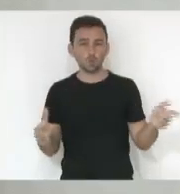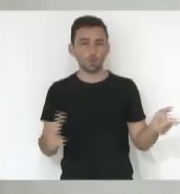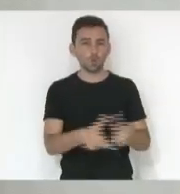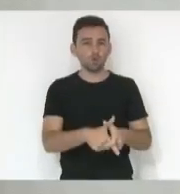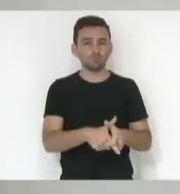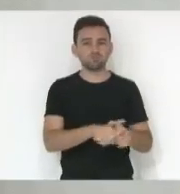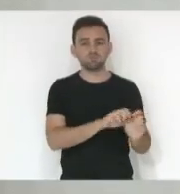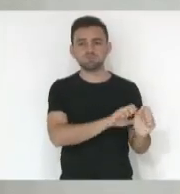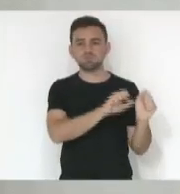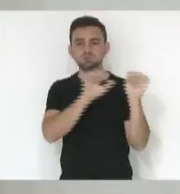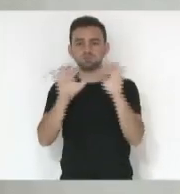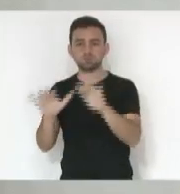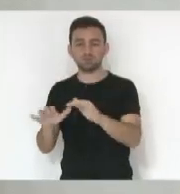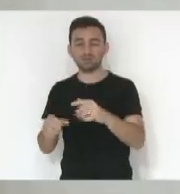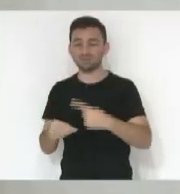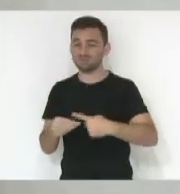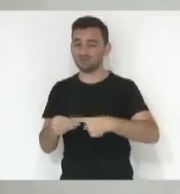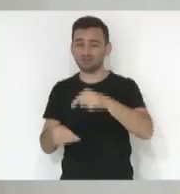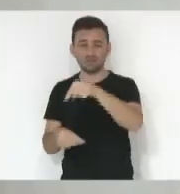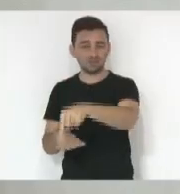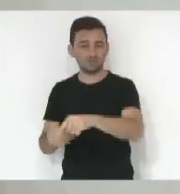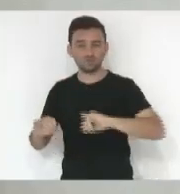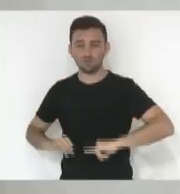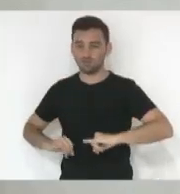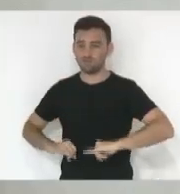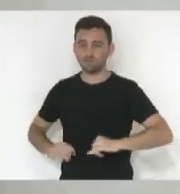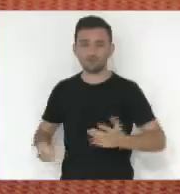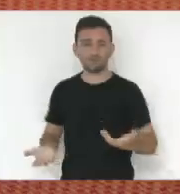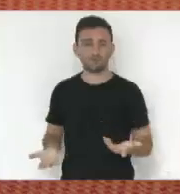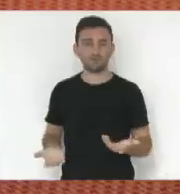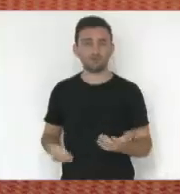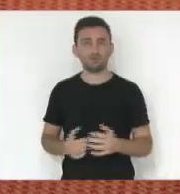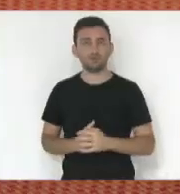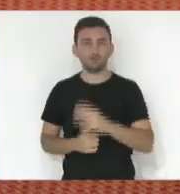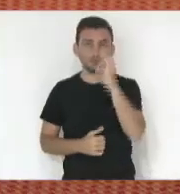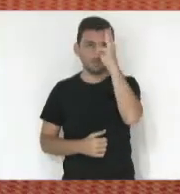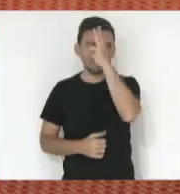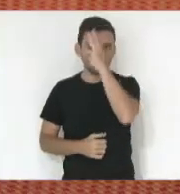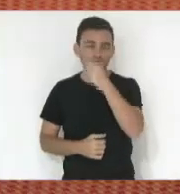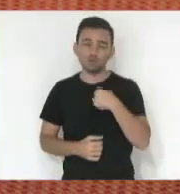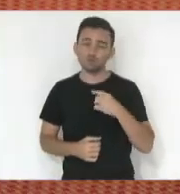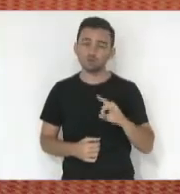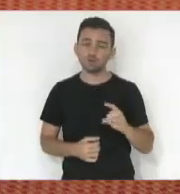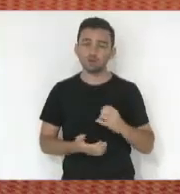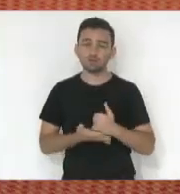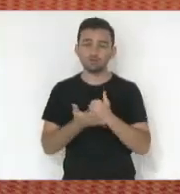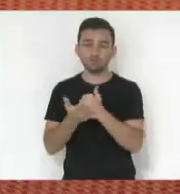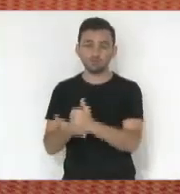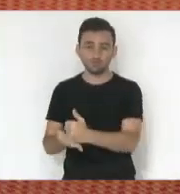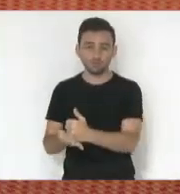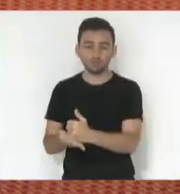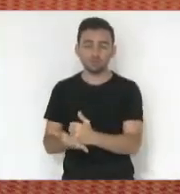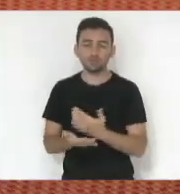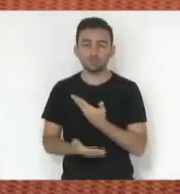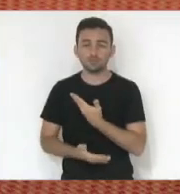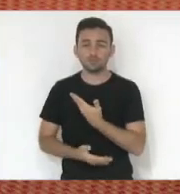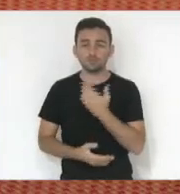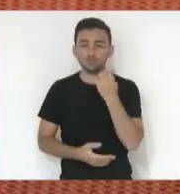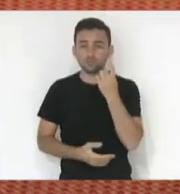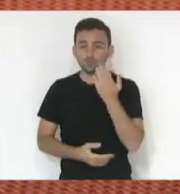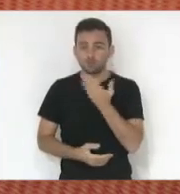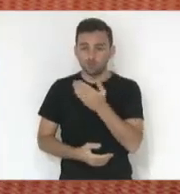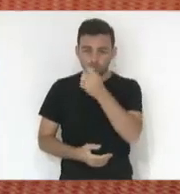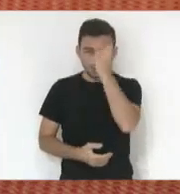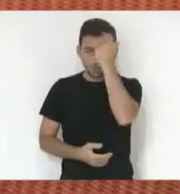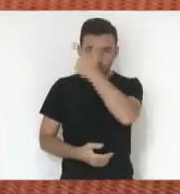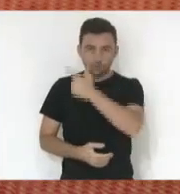a cidade vai sofrer muito com isso. Deputado Vonei Weber. Eu só contribuir com o nosso companheiro deputado, Altair